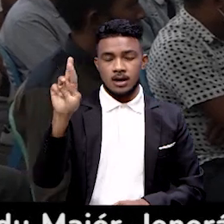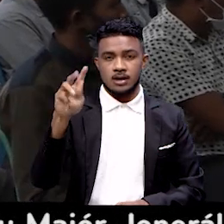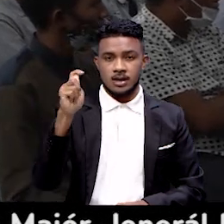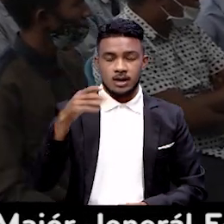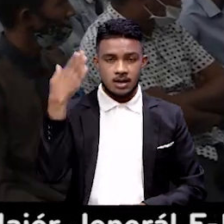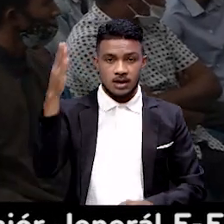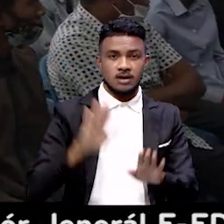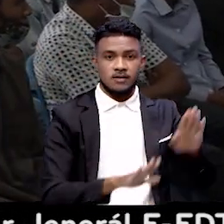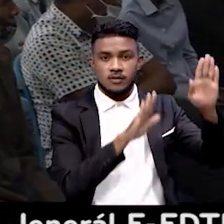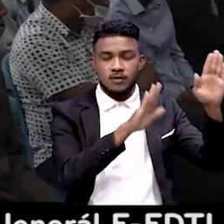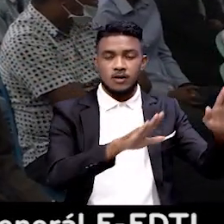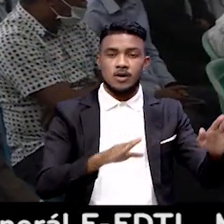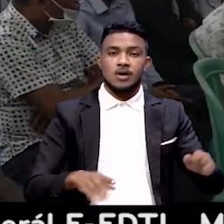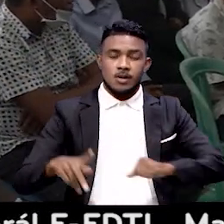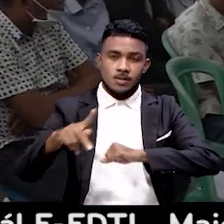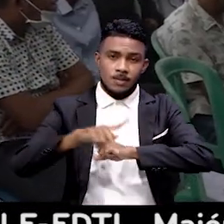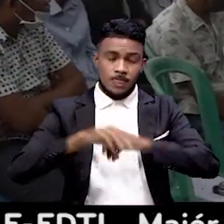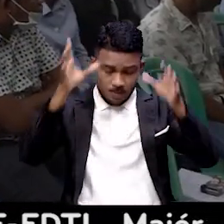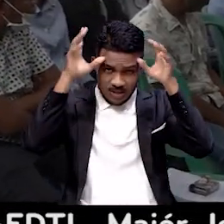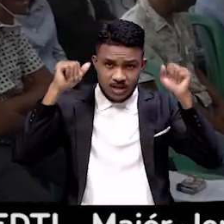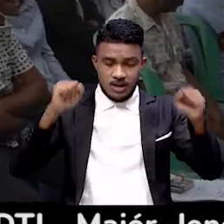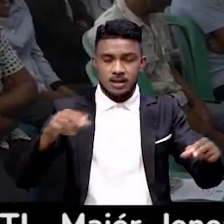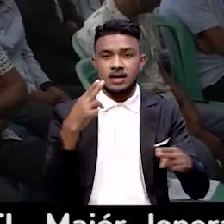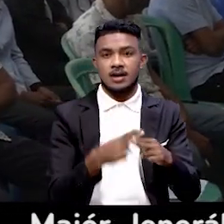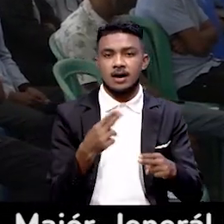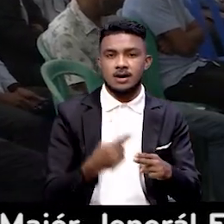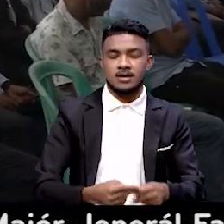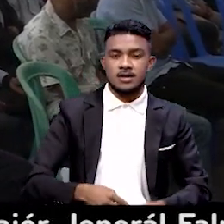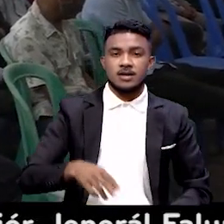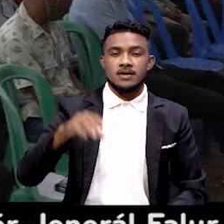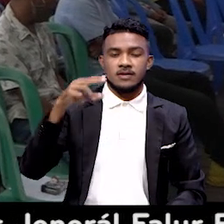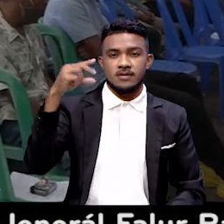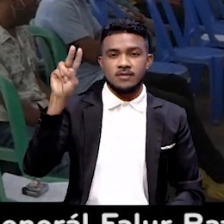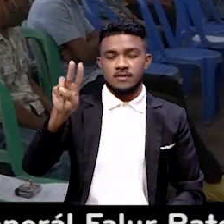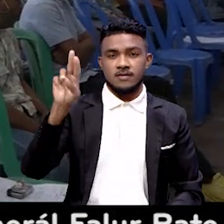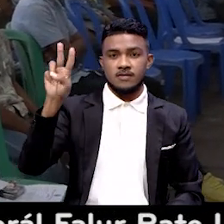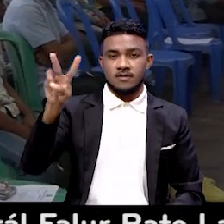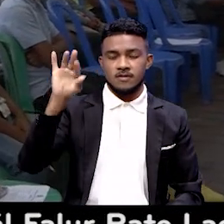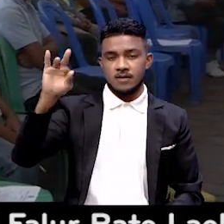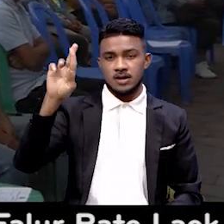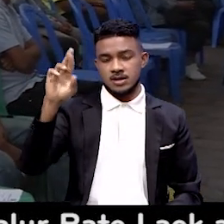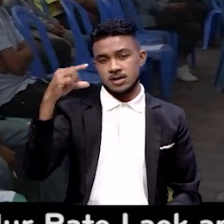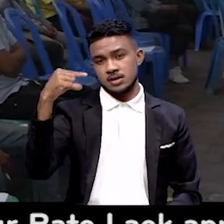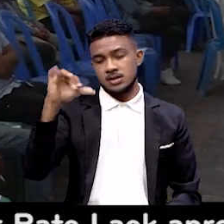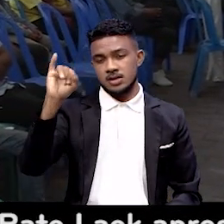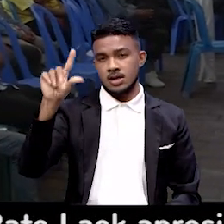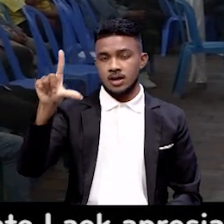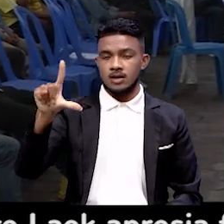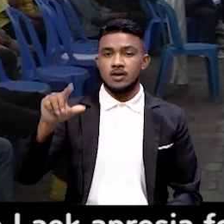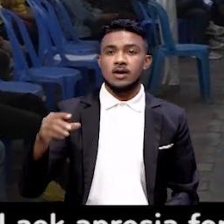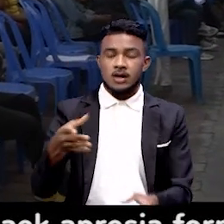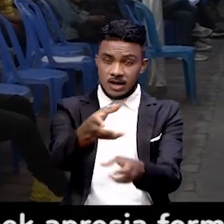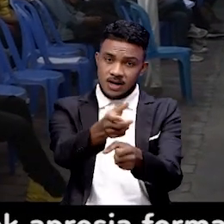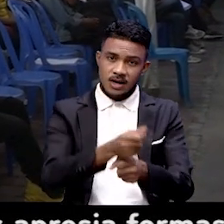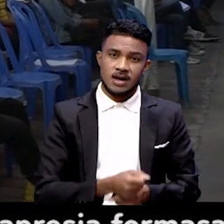OZP Senarte José Virgílio Hateten misam partido Senarte luta bakadoras mai Timor-Leste hudi fos servisu ba juventude